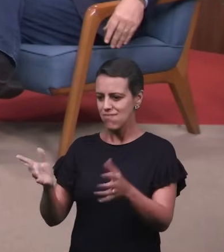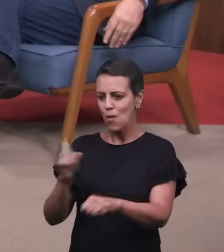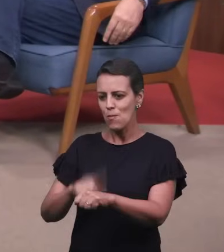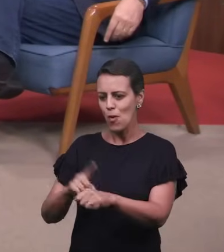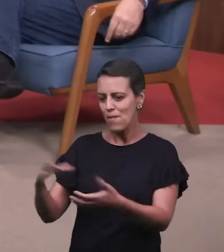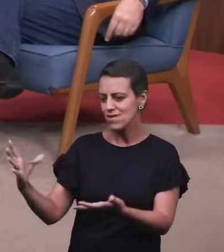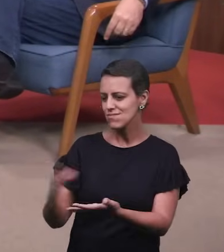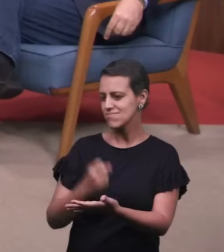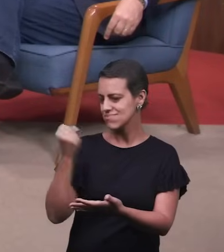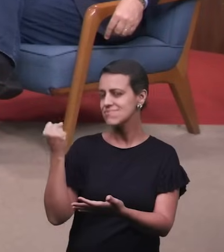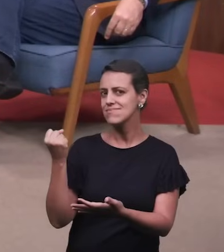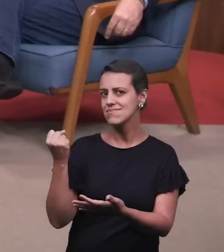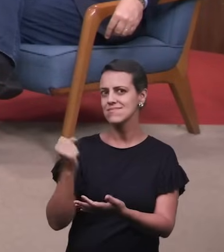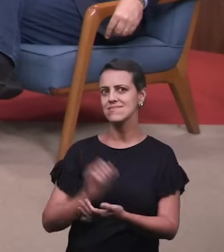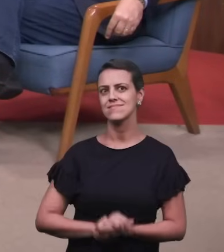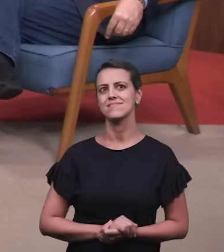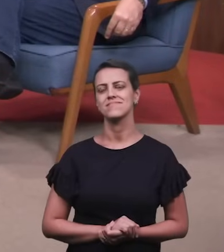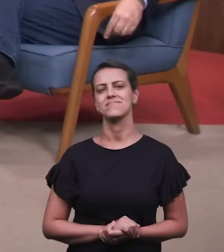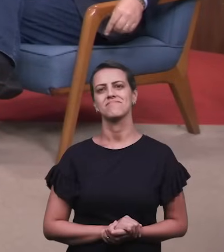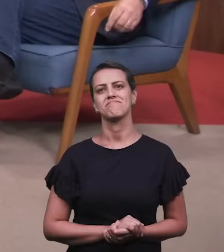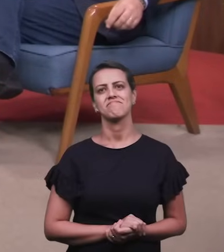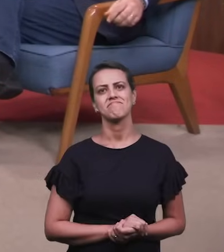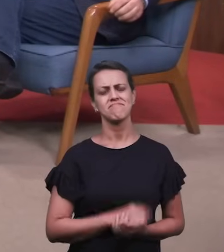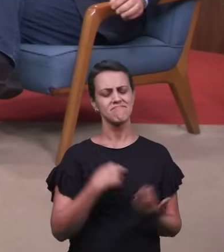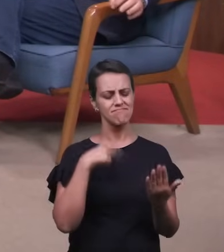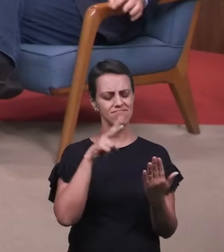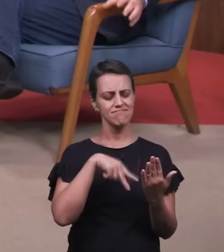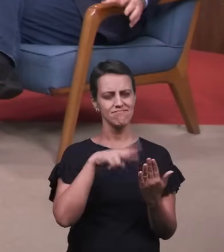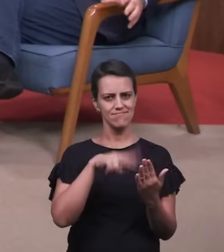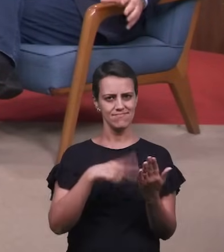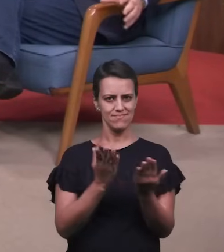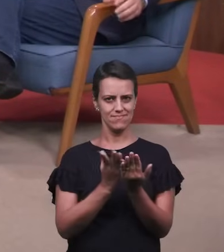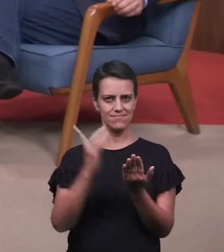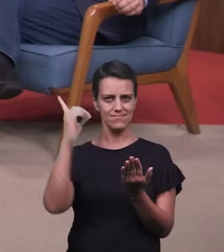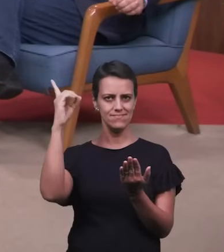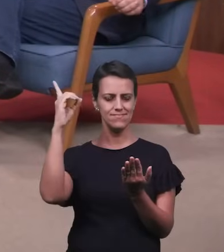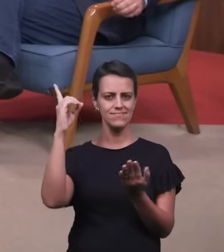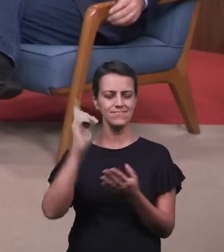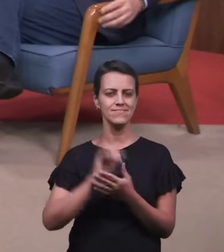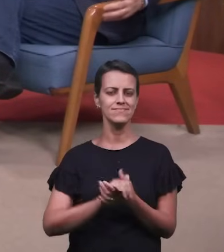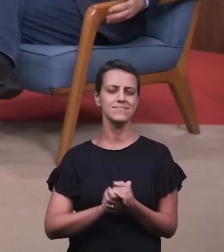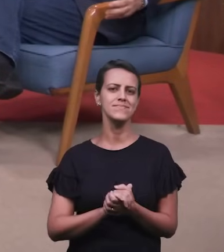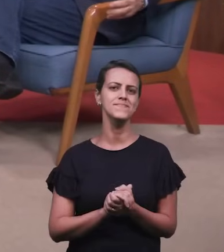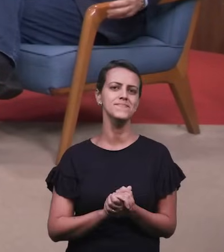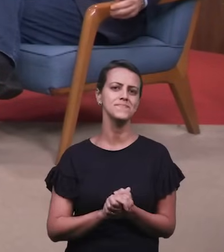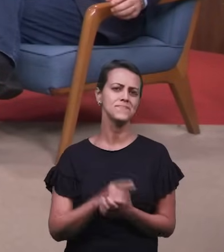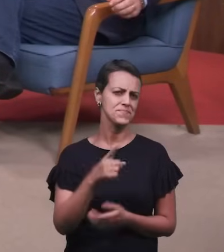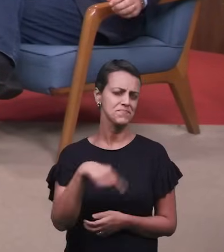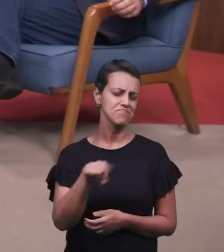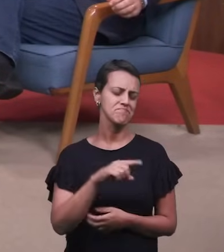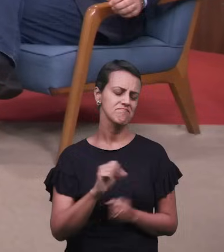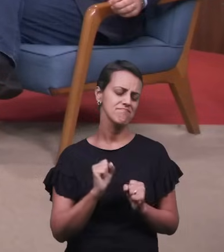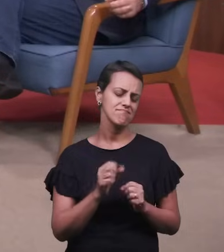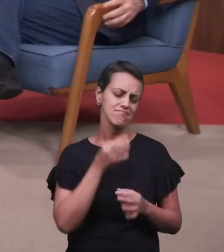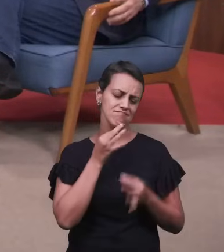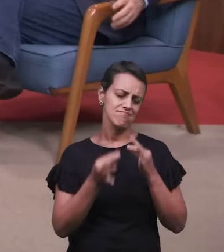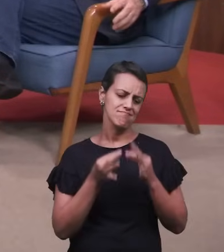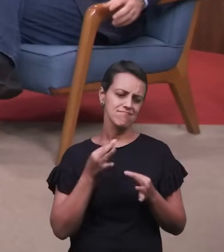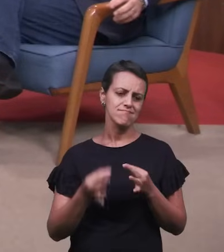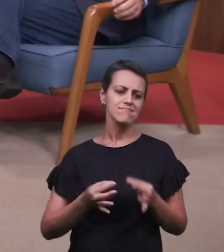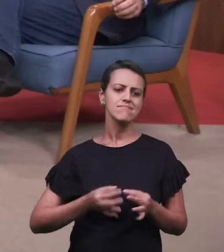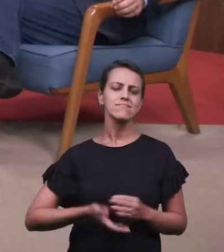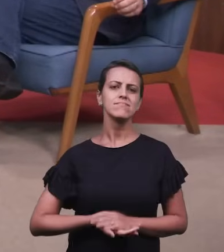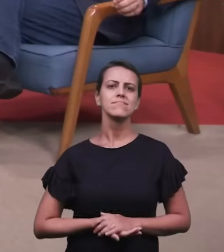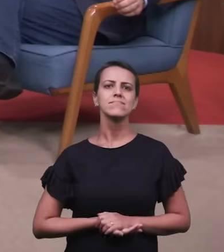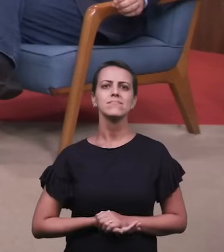grande momento. Glória a Deus. Amém. Glórias a Deus. Bom, eu vou ler um texto da palavra do Senhor, e vocês podem comentar, continuar